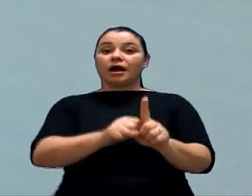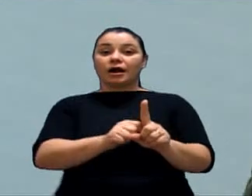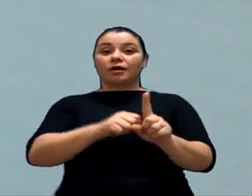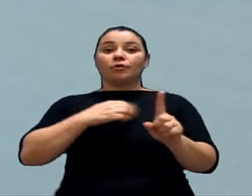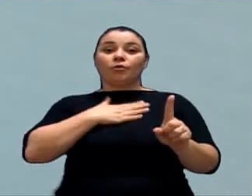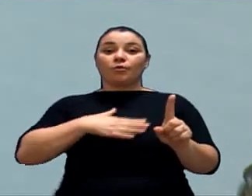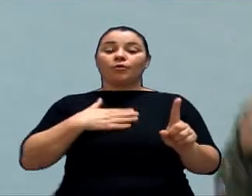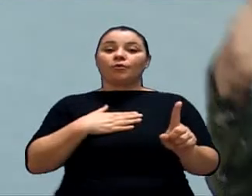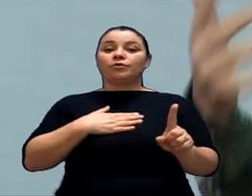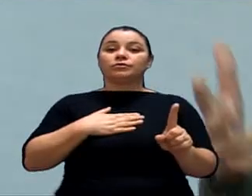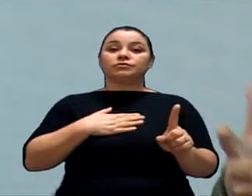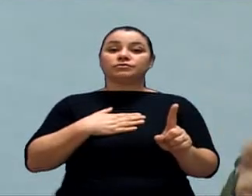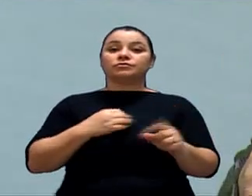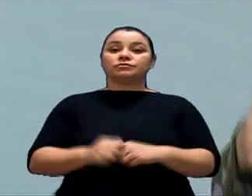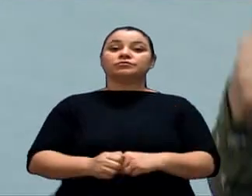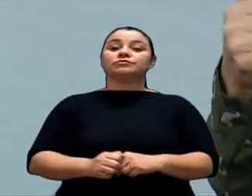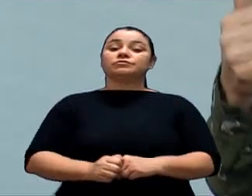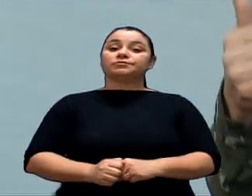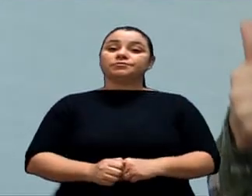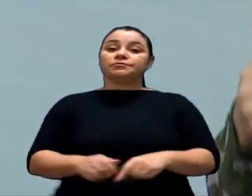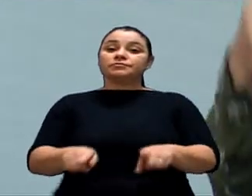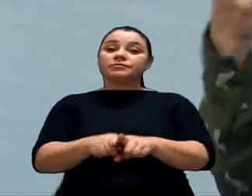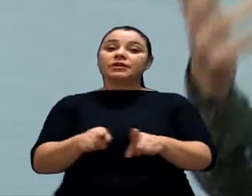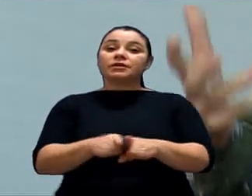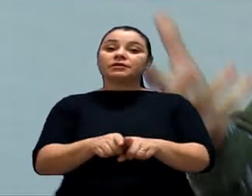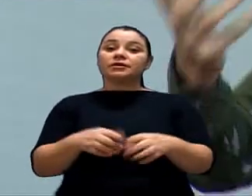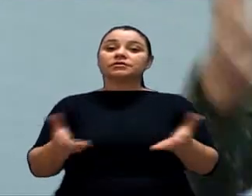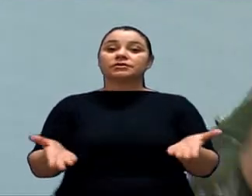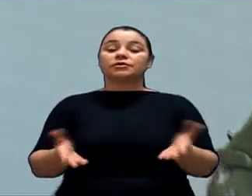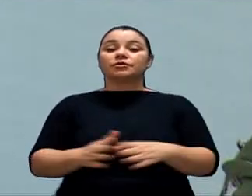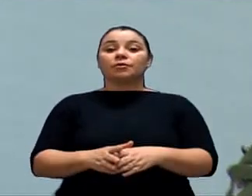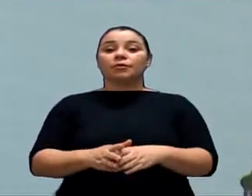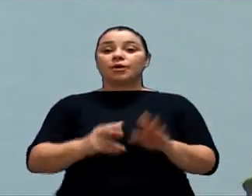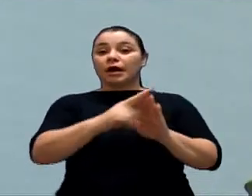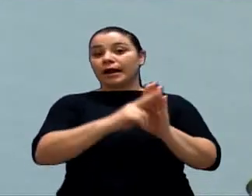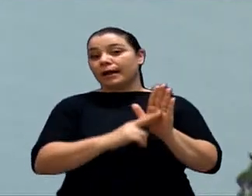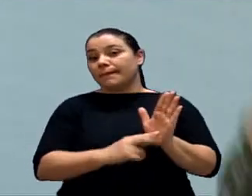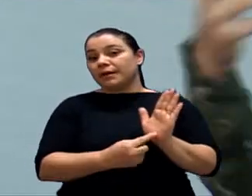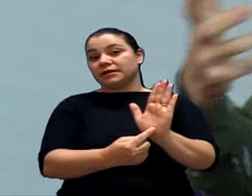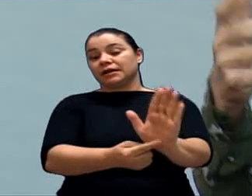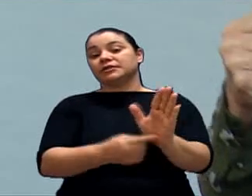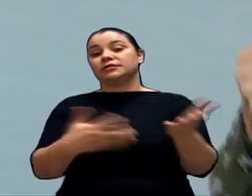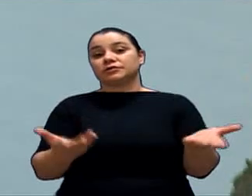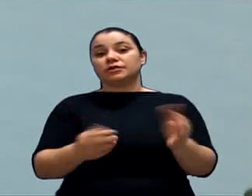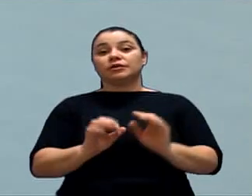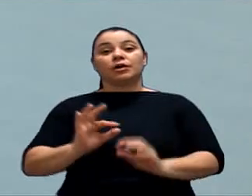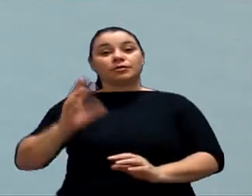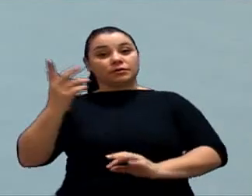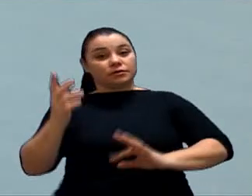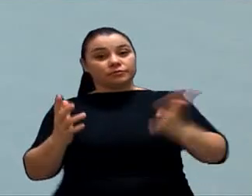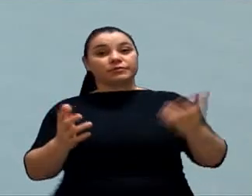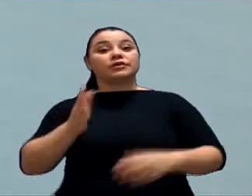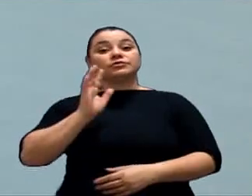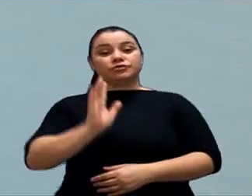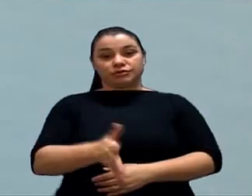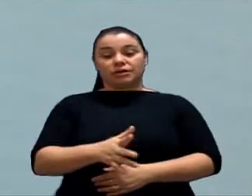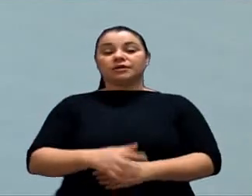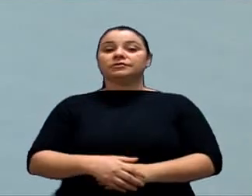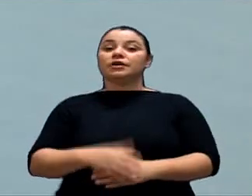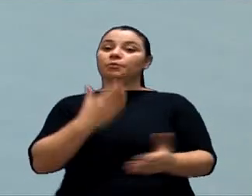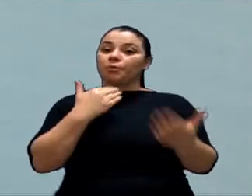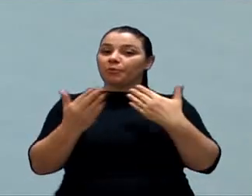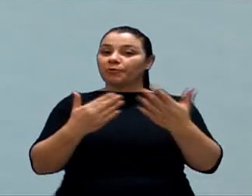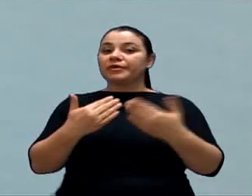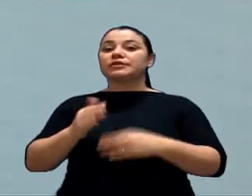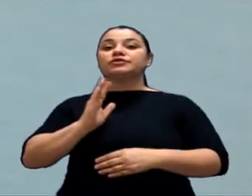só nessa casa, com publicações, com reportagens nessa discussão, que irão acontecer, que nós já